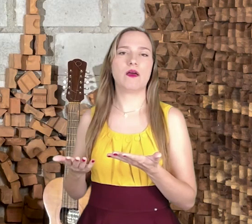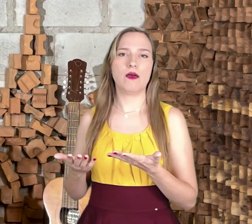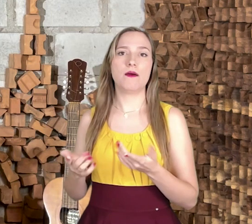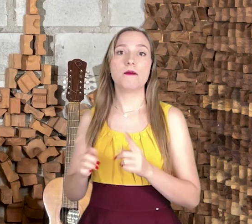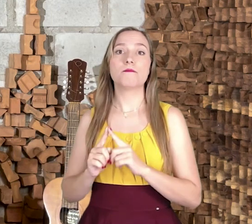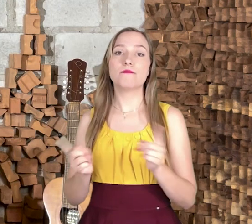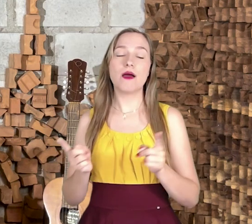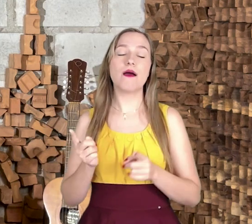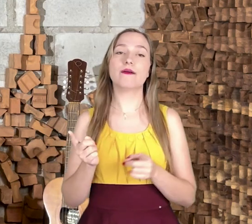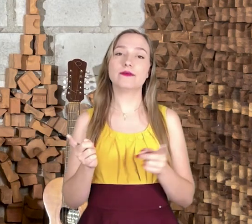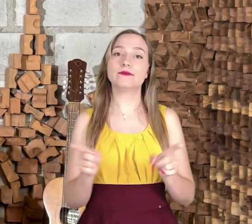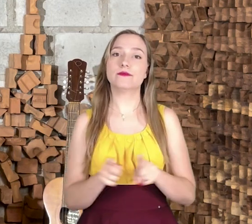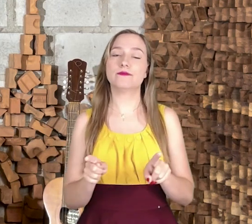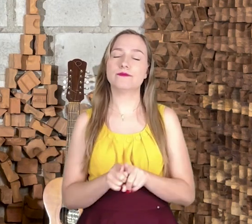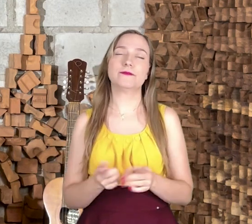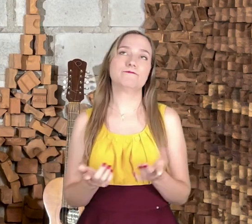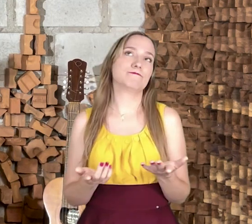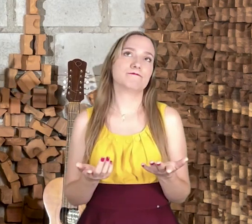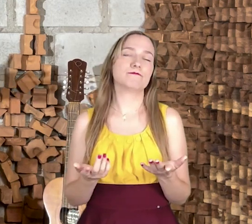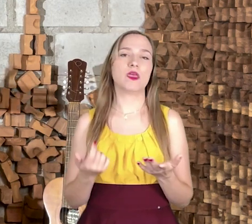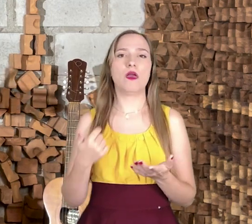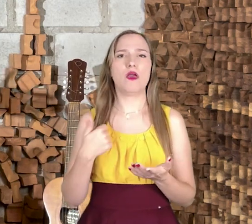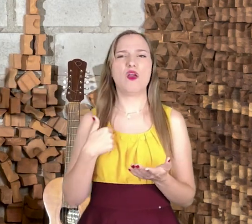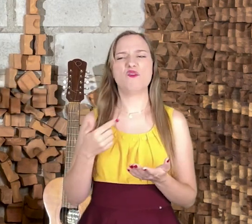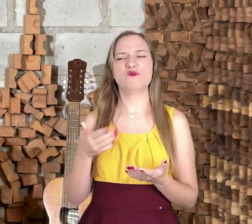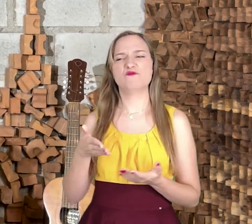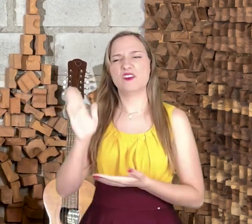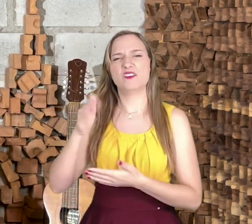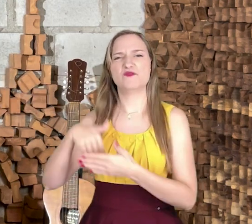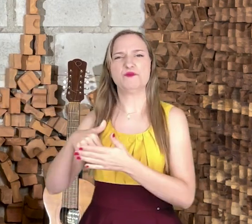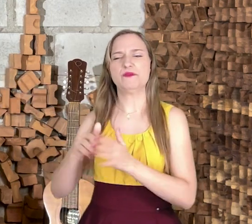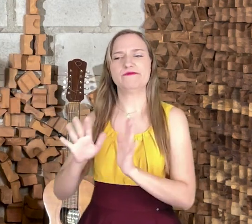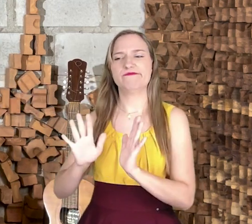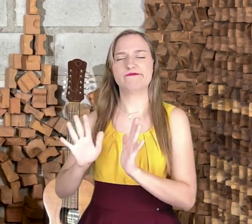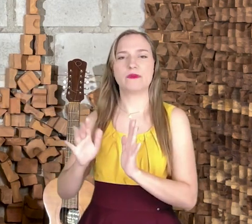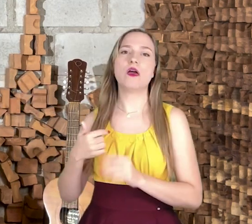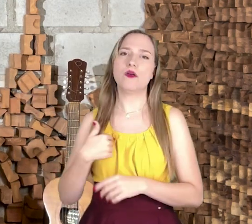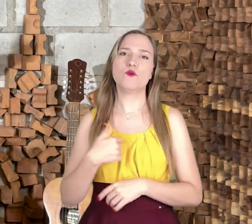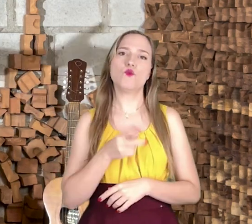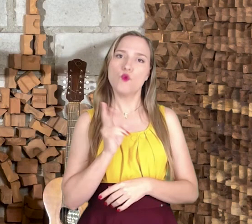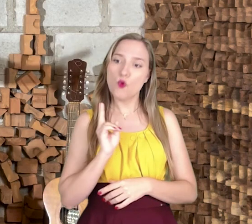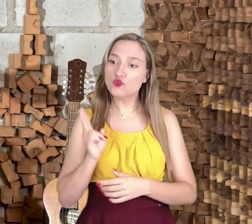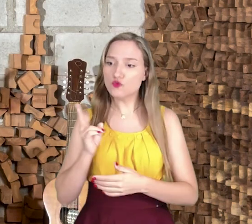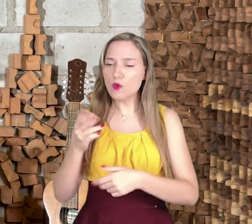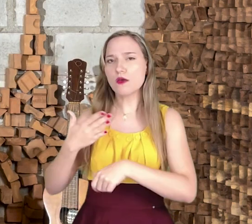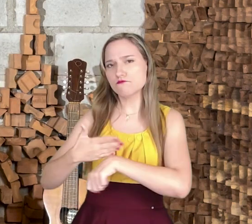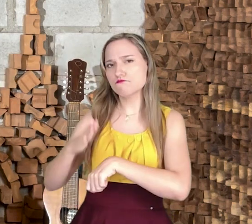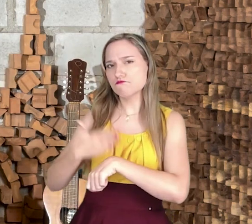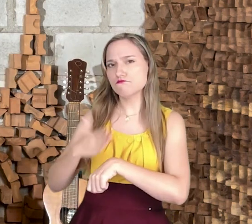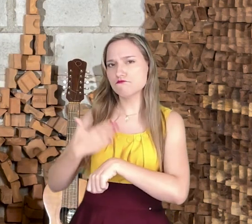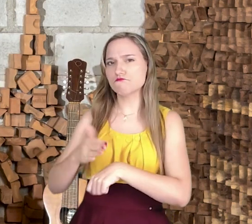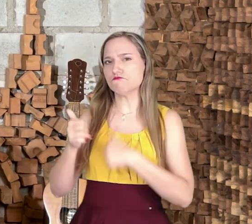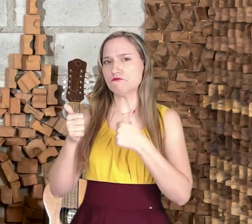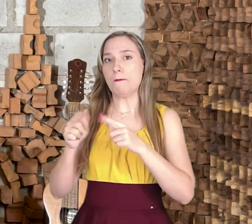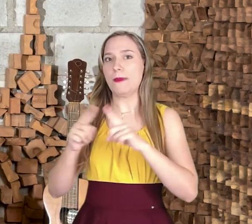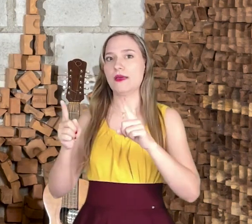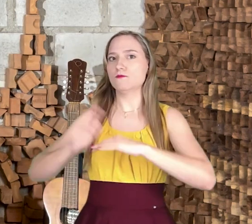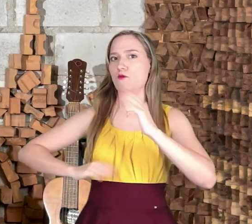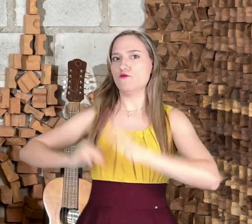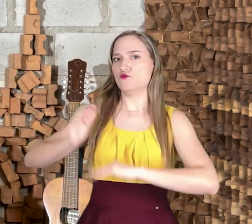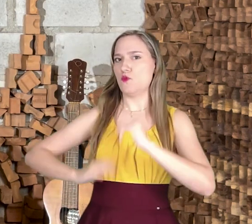lado, eu apesar de não ter tido esse caminho esportivo, eu continuei praticando, mas não